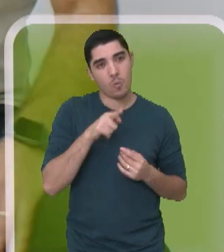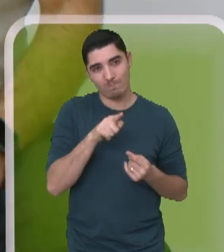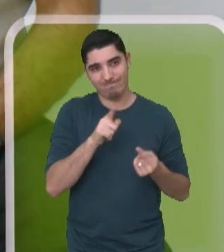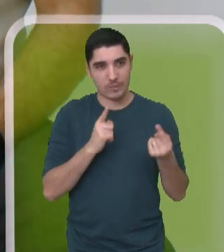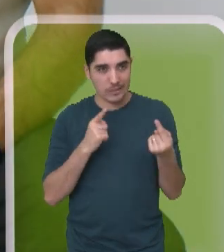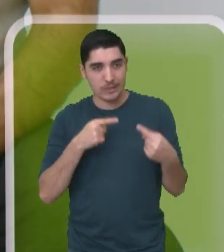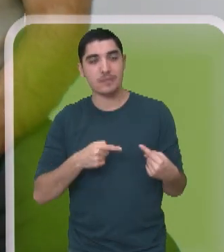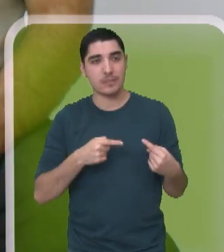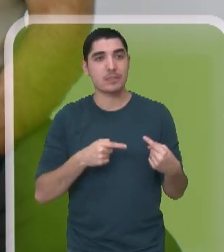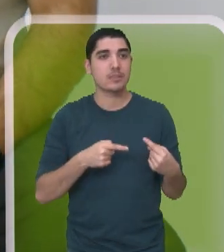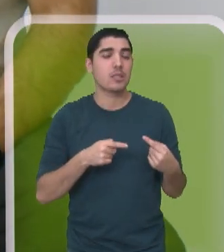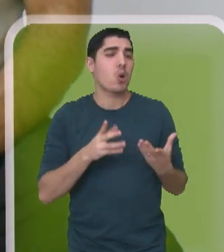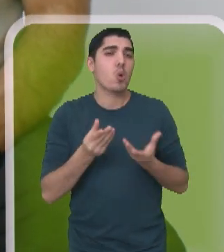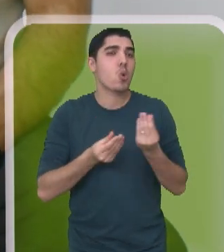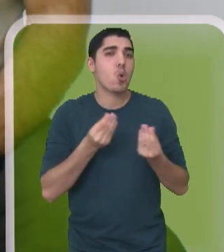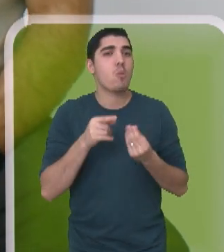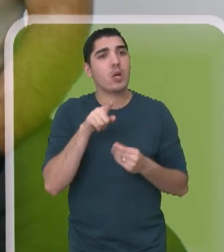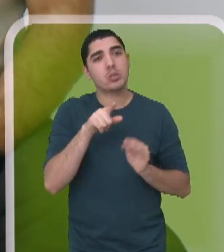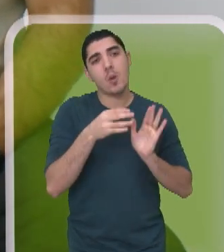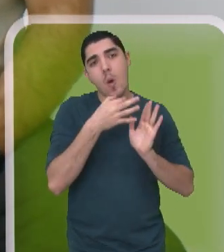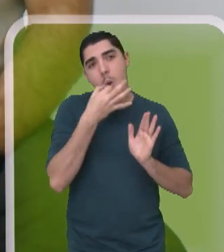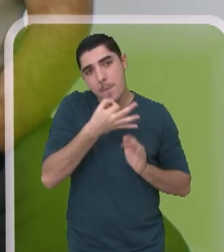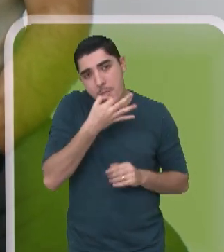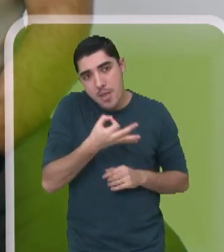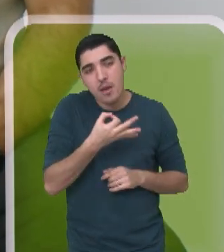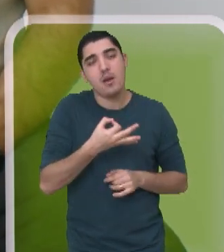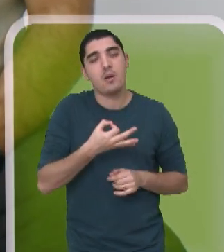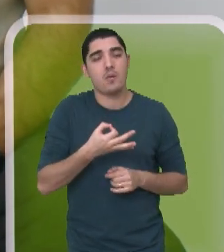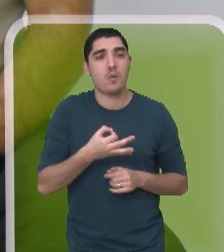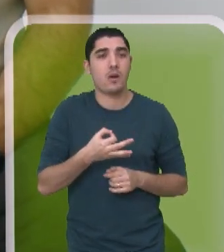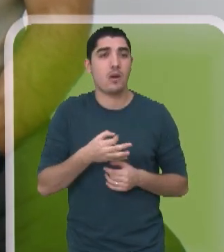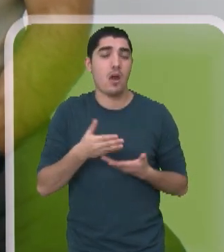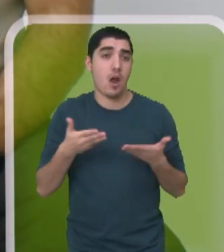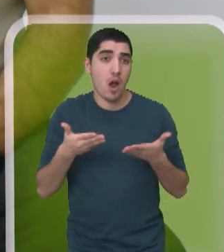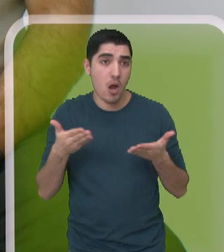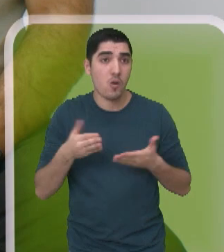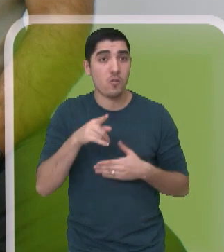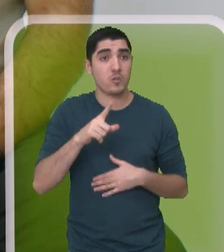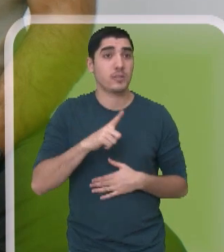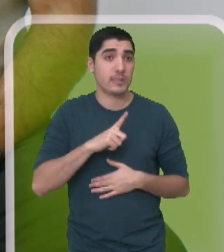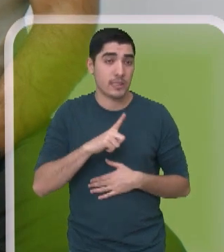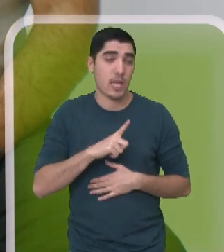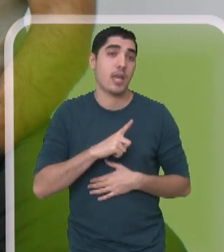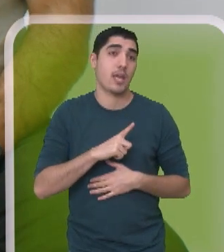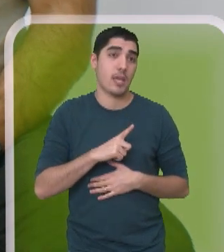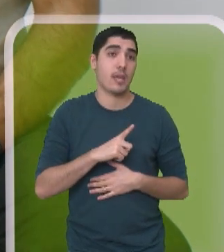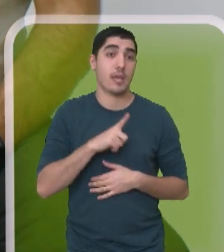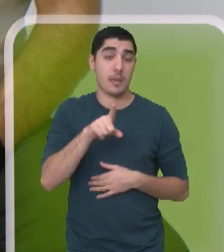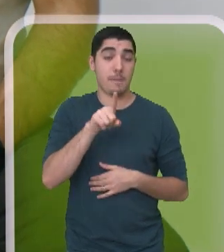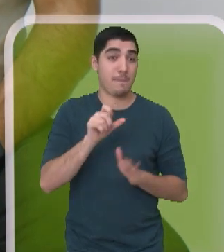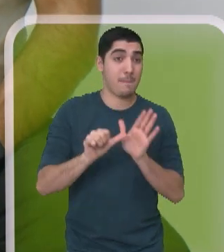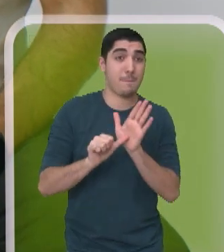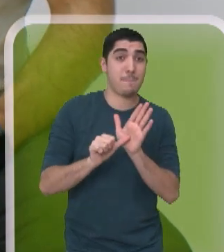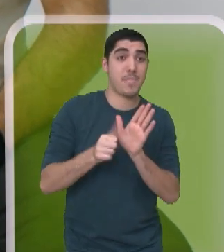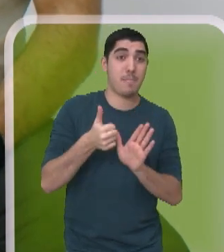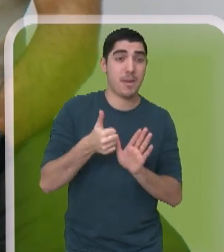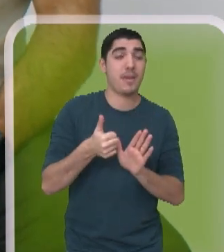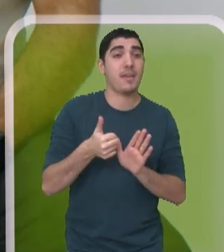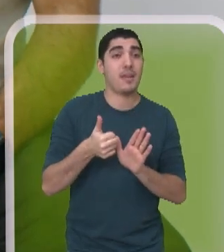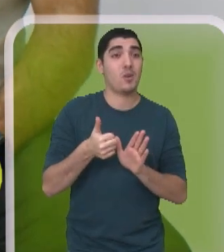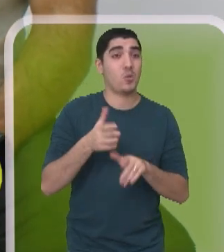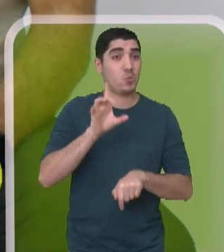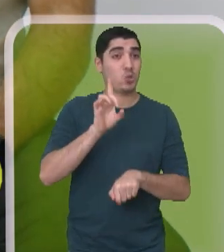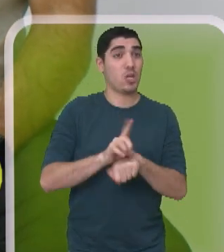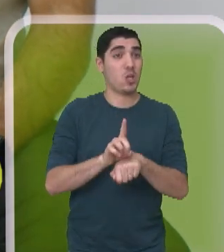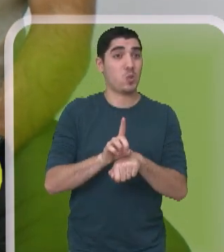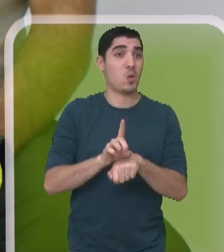né? Como é que é para você ter ser esse primeiro diretor, assim,